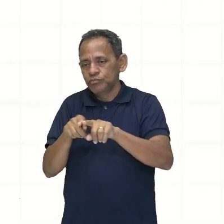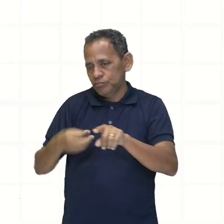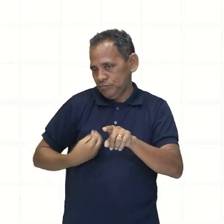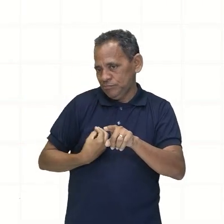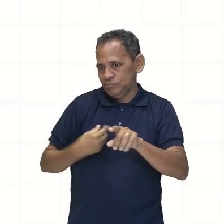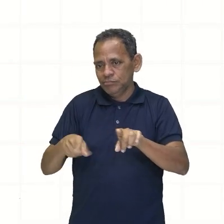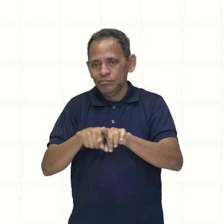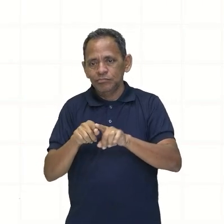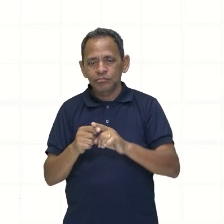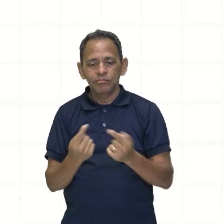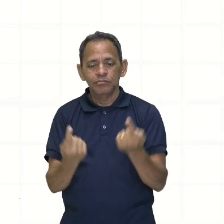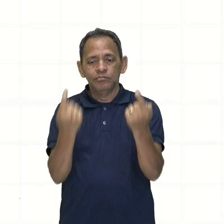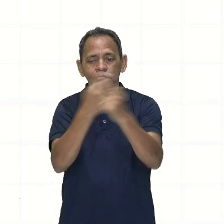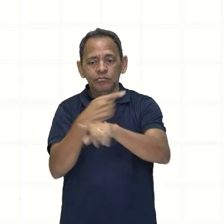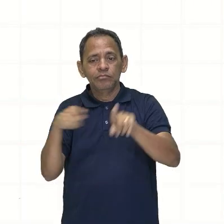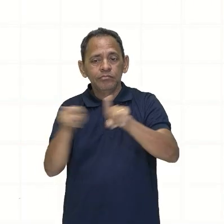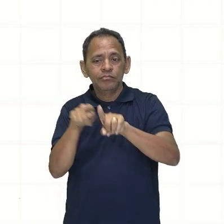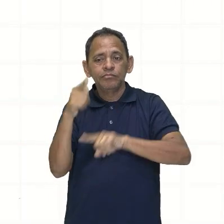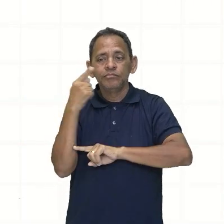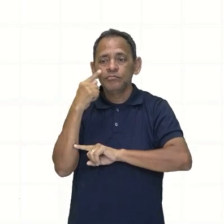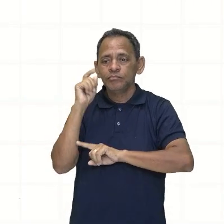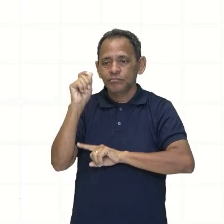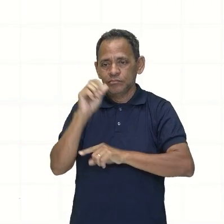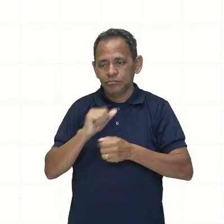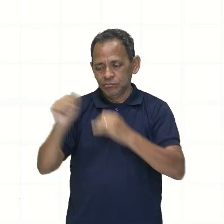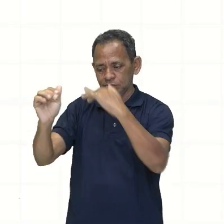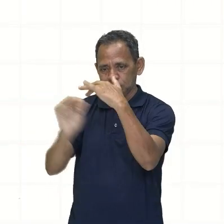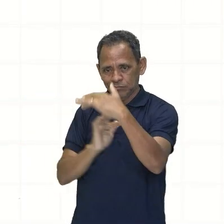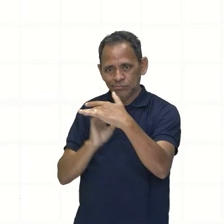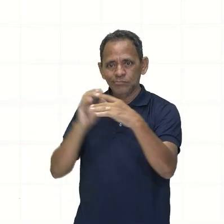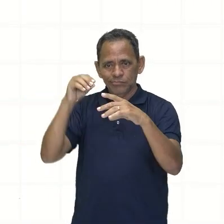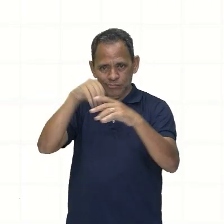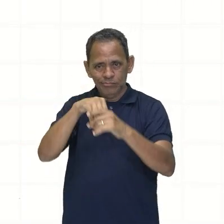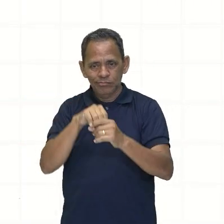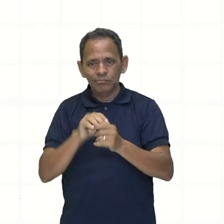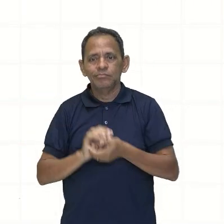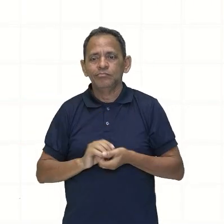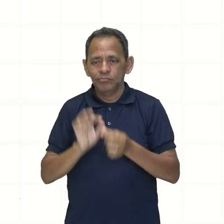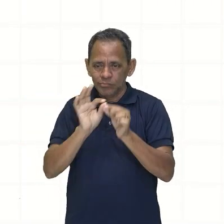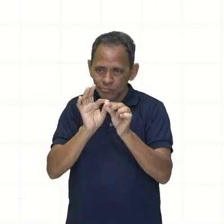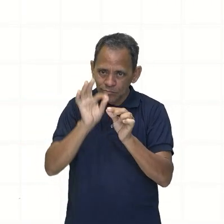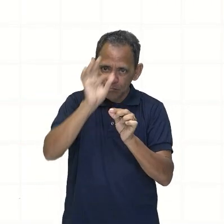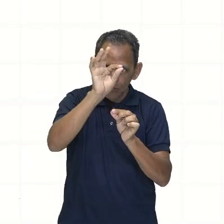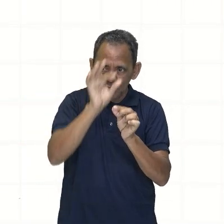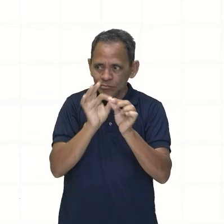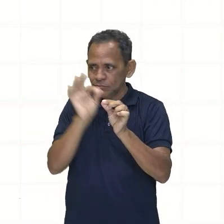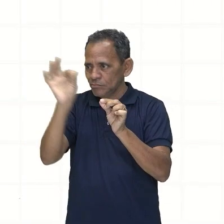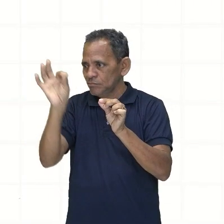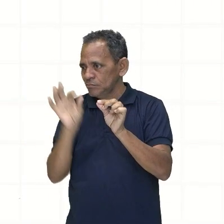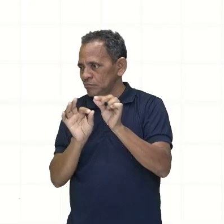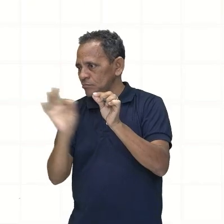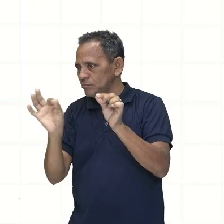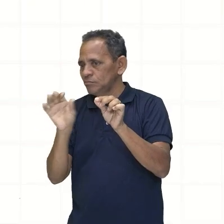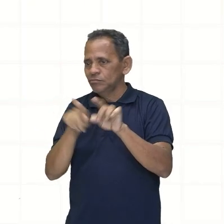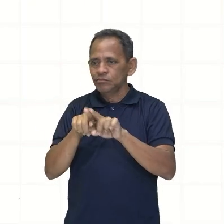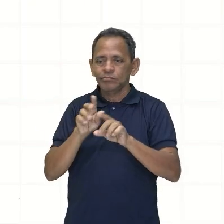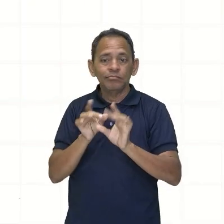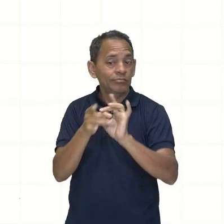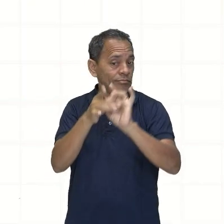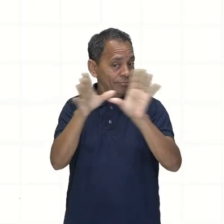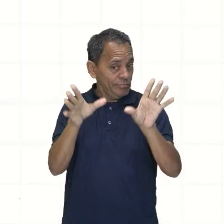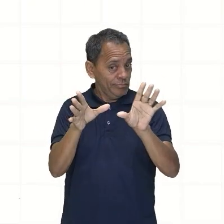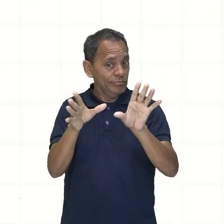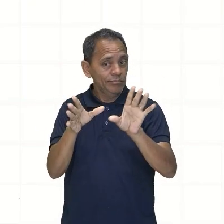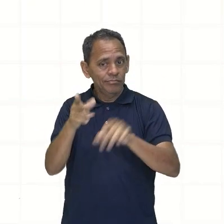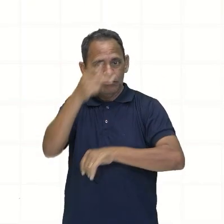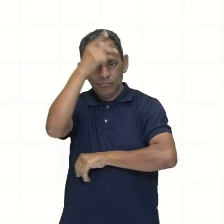que a gente observa, né, dentro desse fluxo migratório, né, dessa imigração que nós chamamos de imigração livre? Essas pessoas, elas